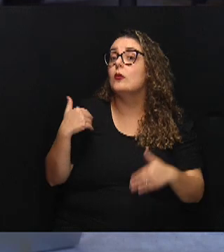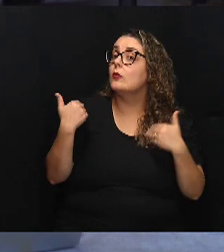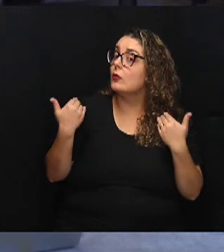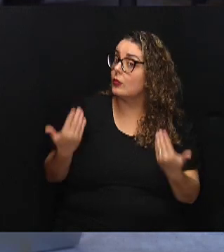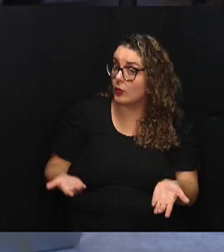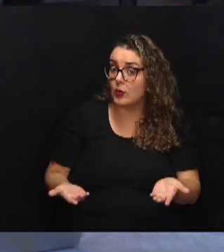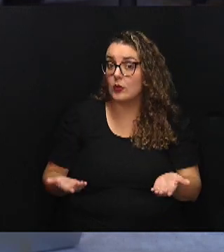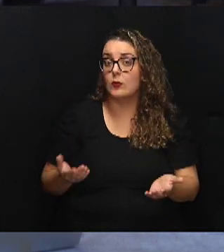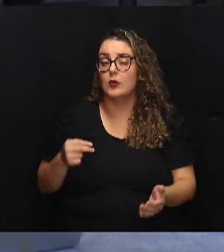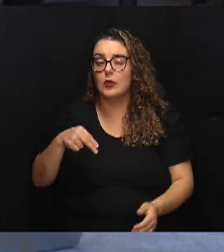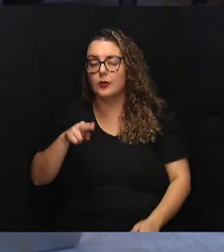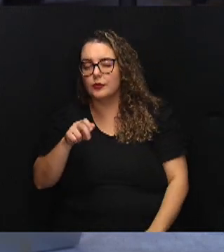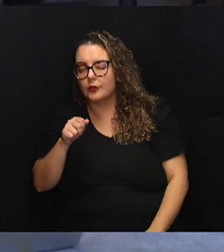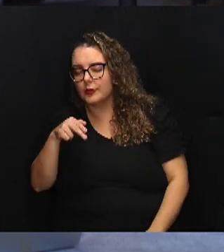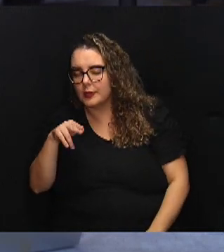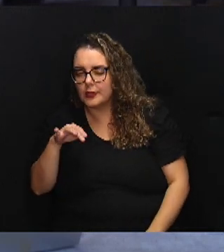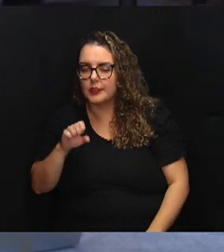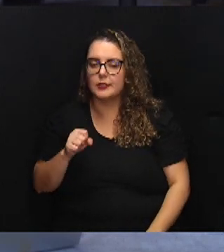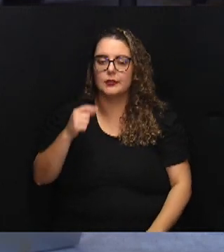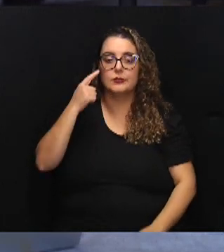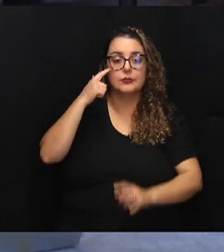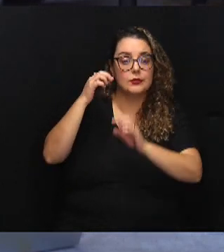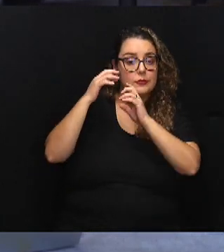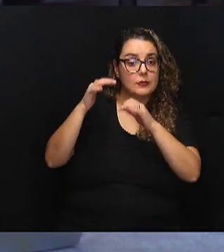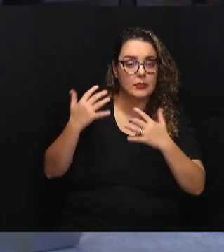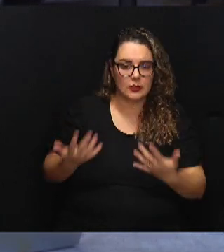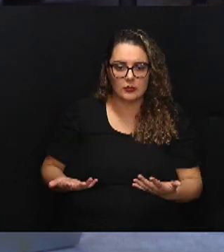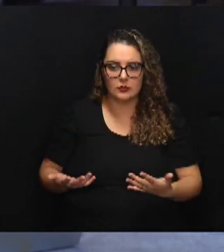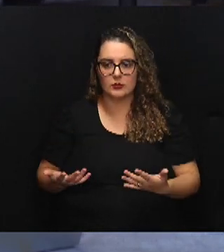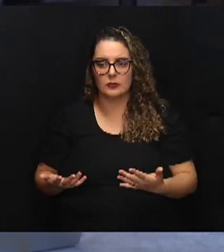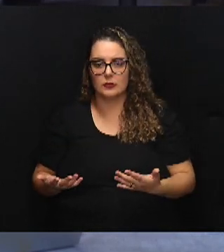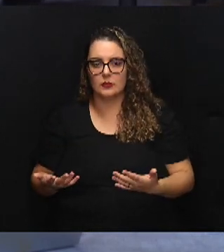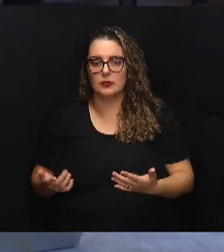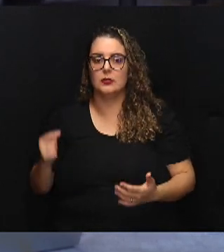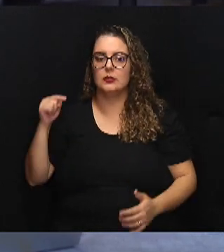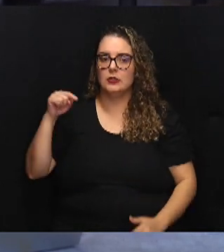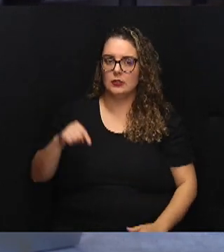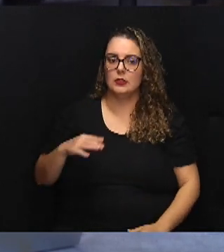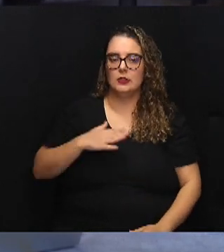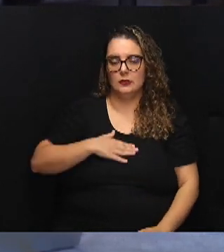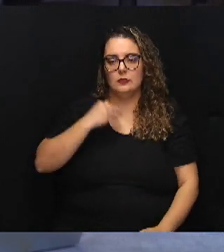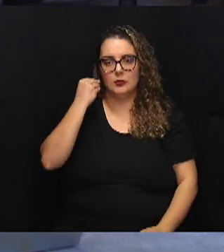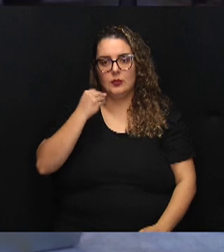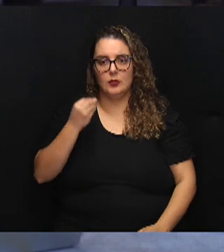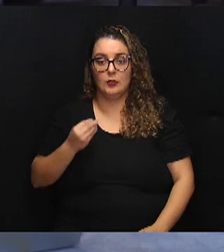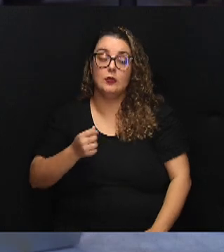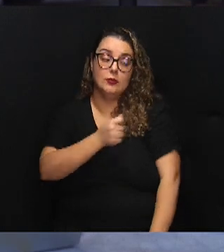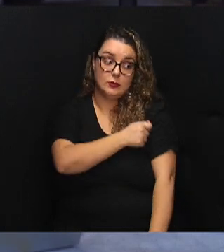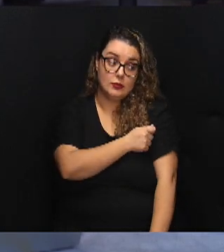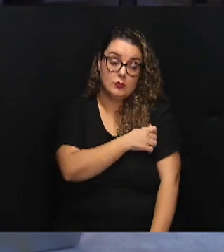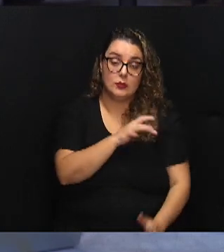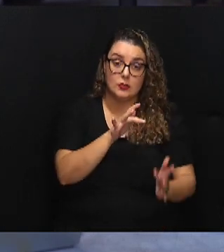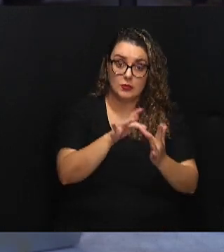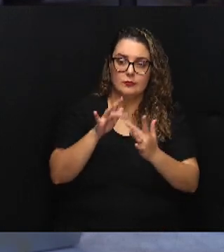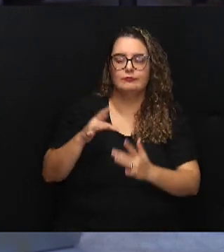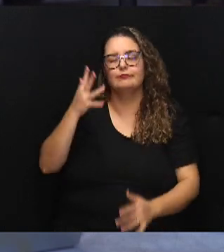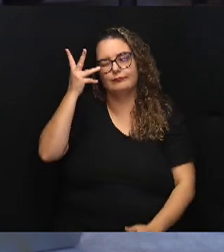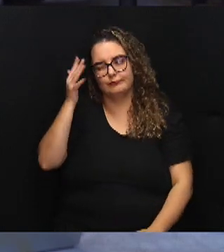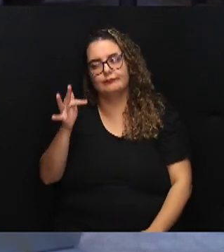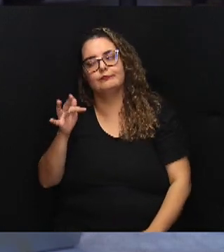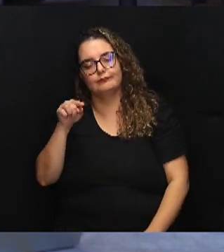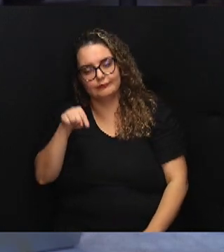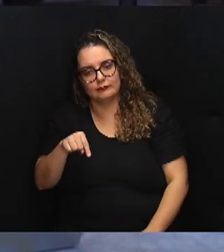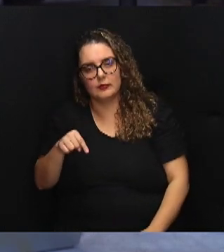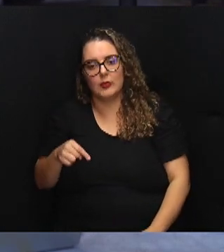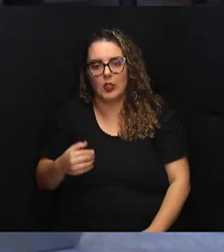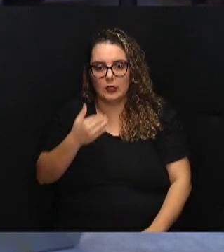as nuances de uma reflexão. Então, a partir da minha experiência com os alunos que eu tenho contato, a filosofia é que traz mais